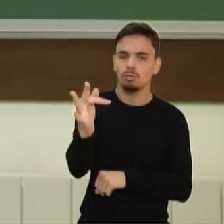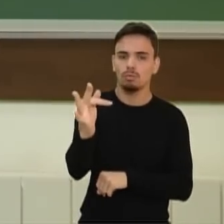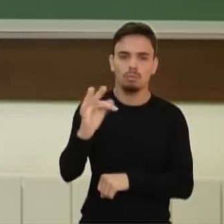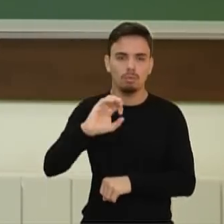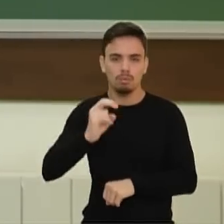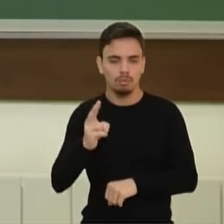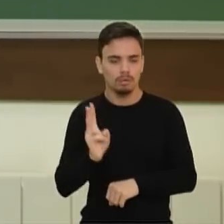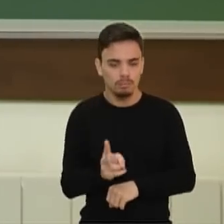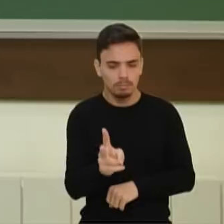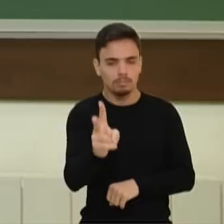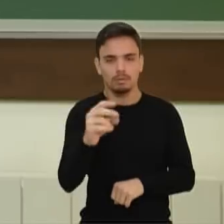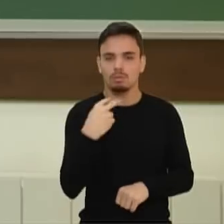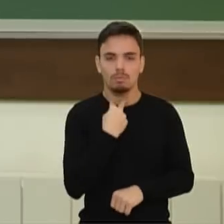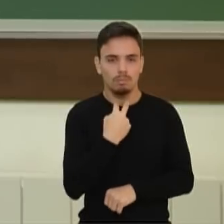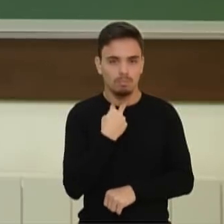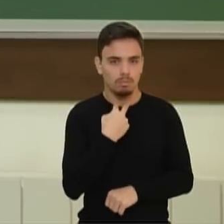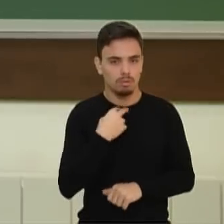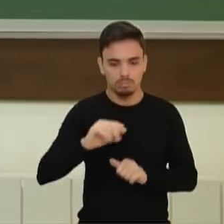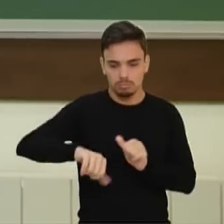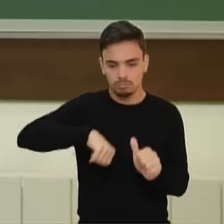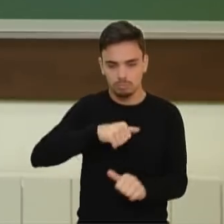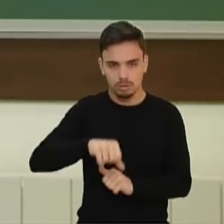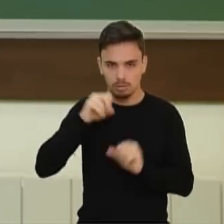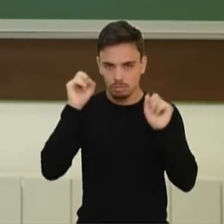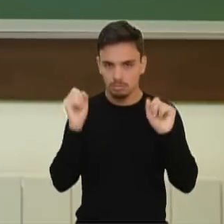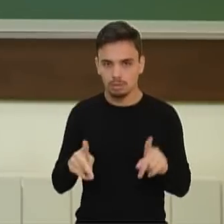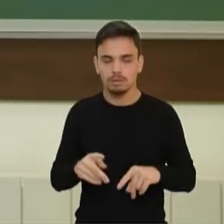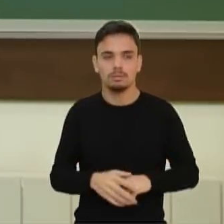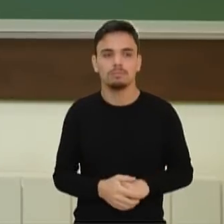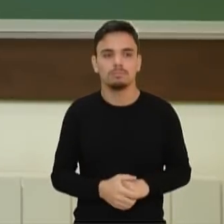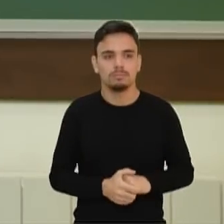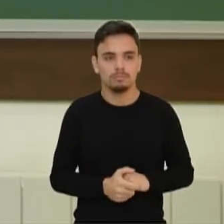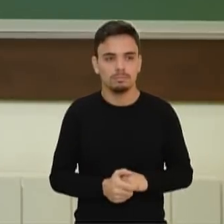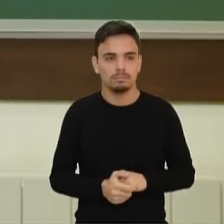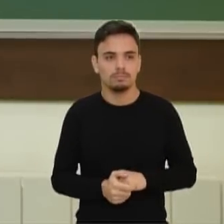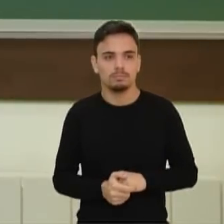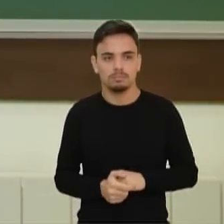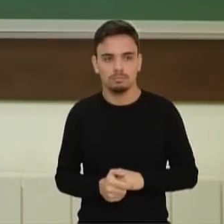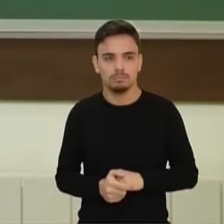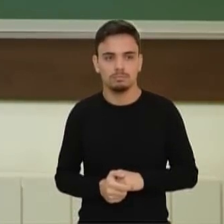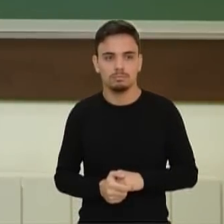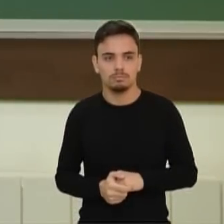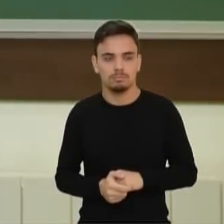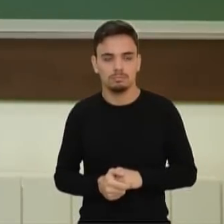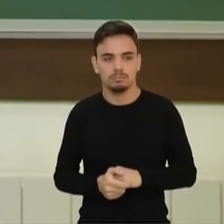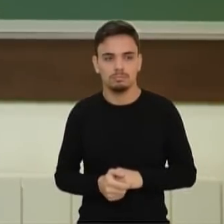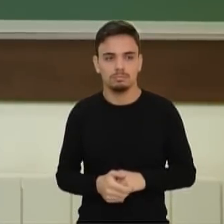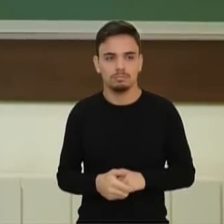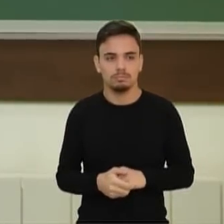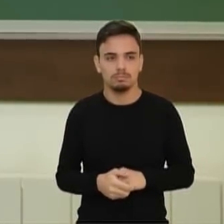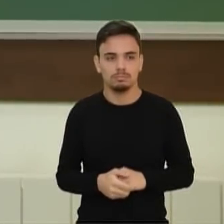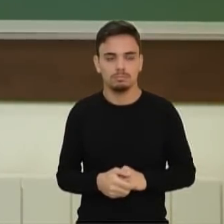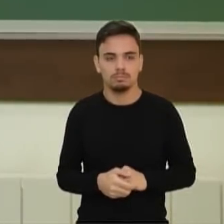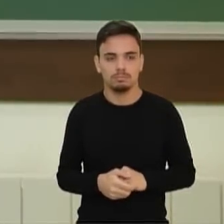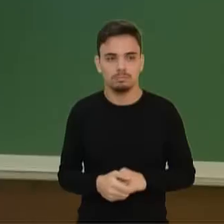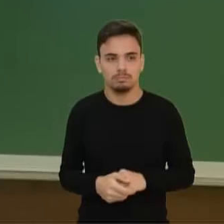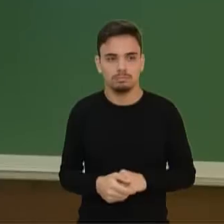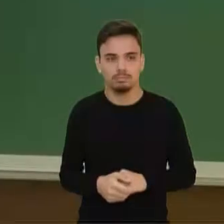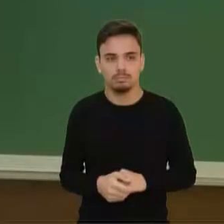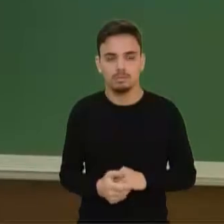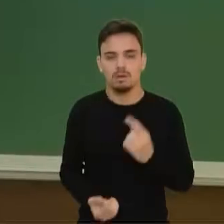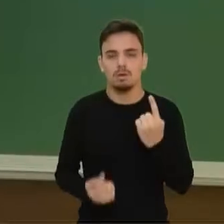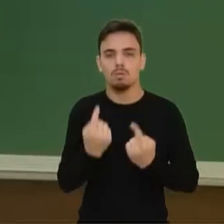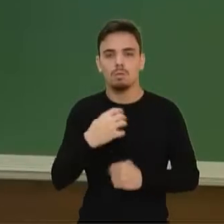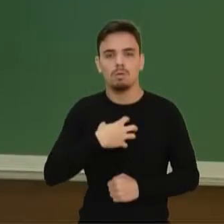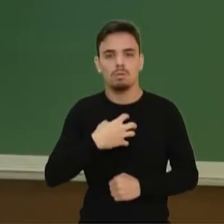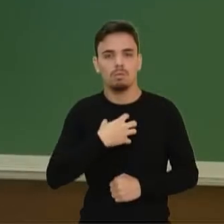futuro. Então, eu não posso mudar, perfeito? Então, vamos lá, verificando ali. Qual é o sentido de usar verbos